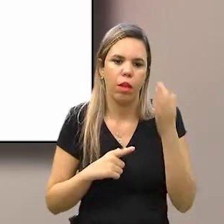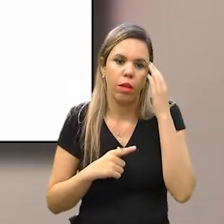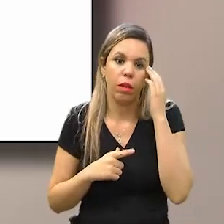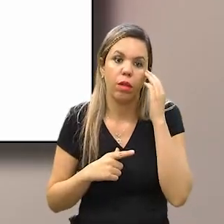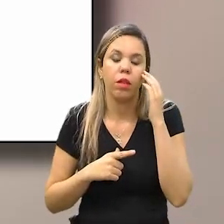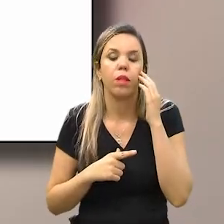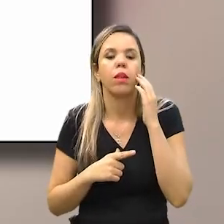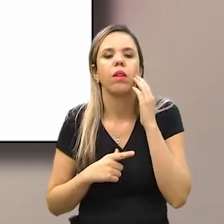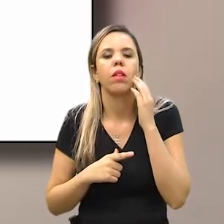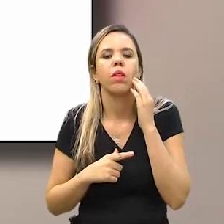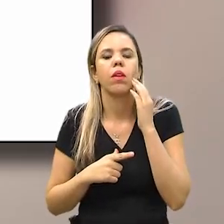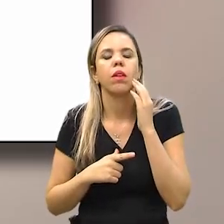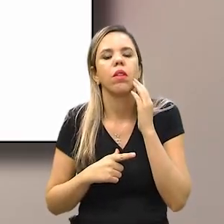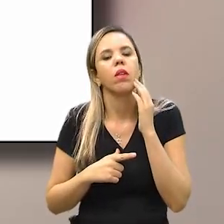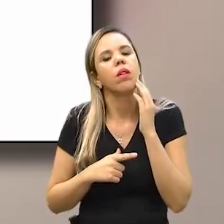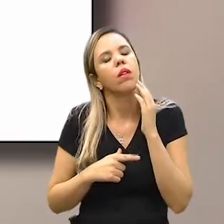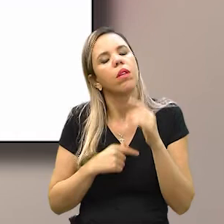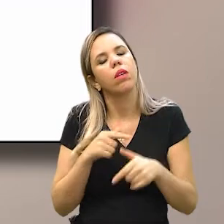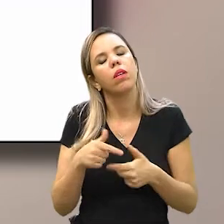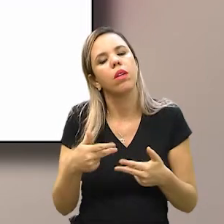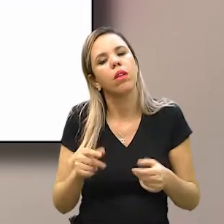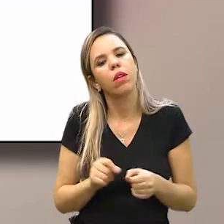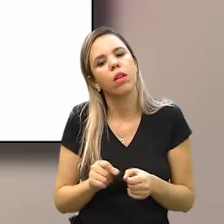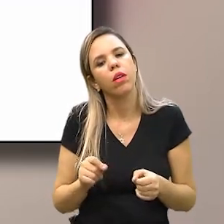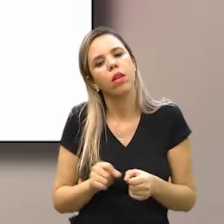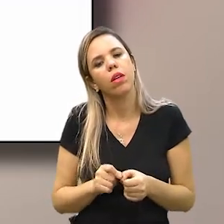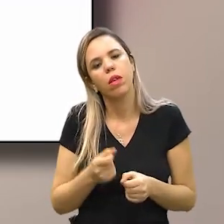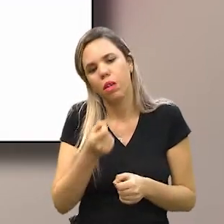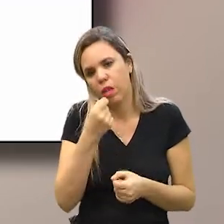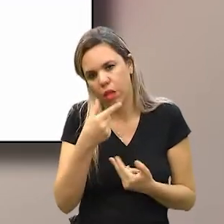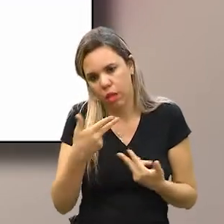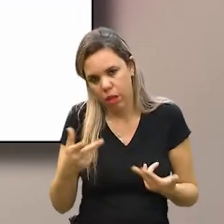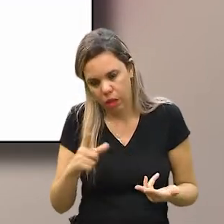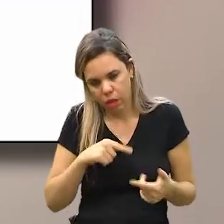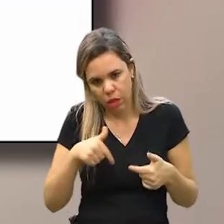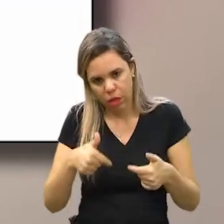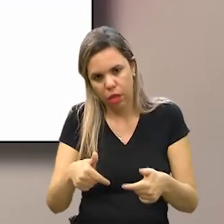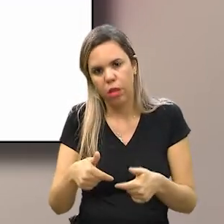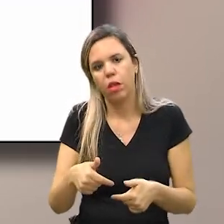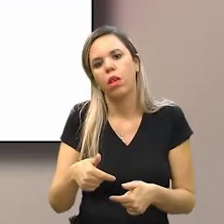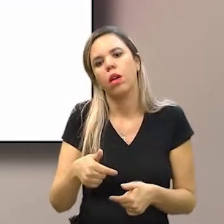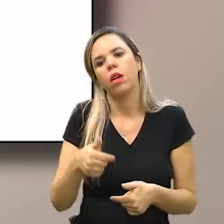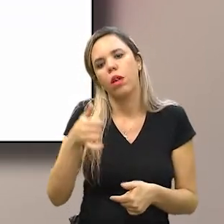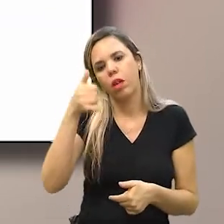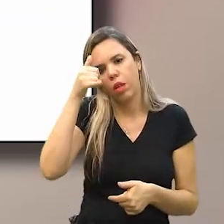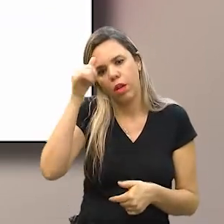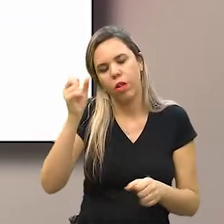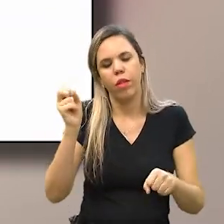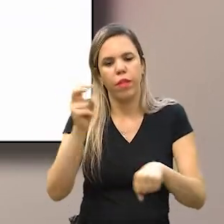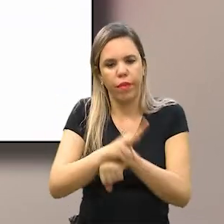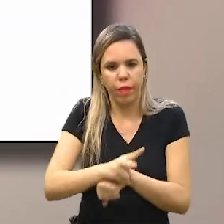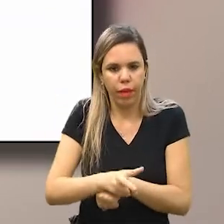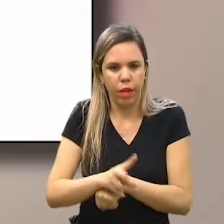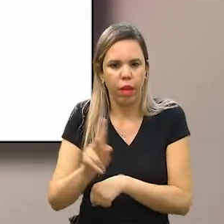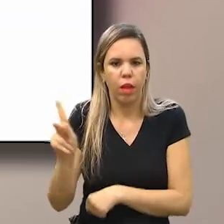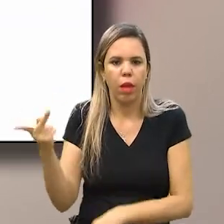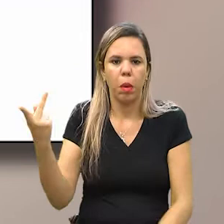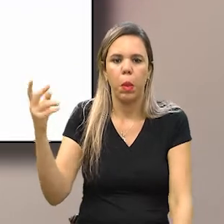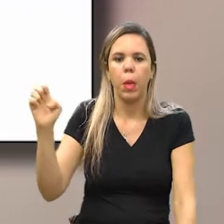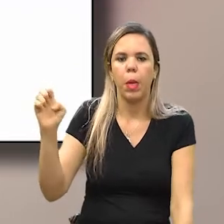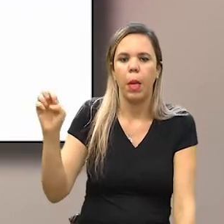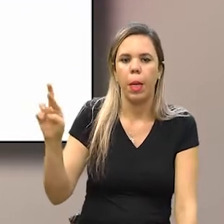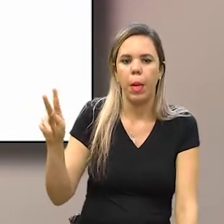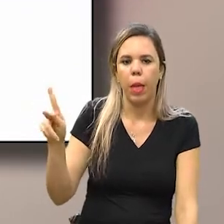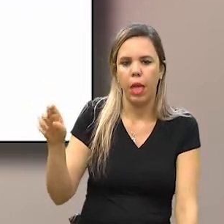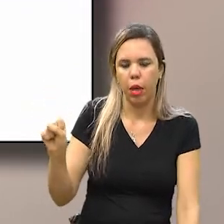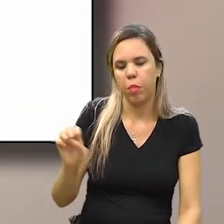existem disponíveis no mercado medicamentos que têm ação antiviral contra o vírus do herpes. Tanto o vírus